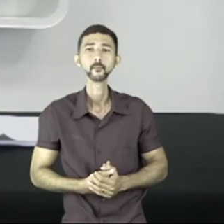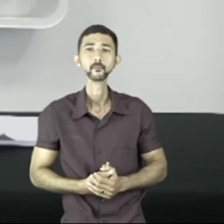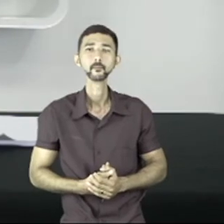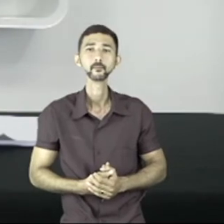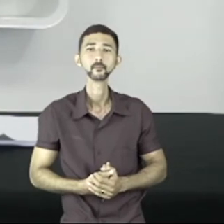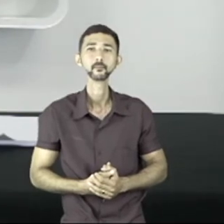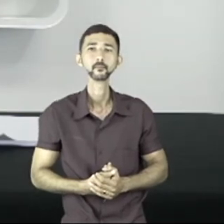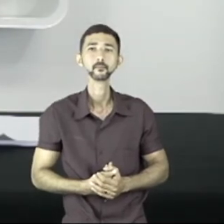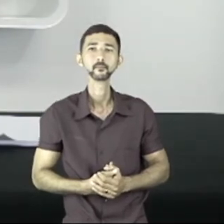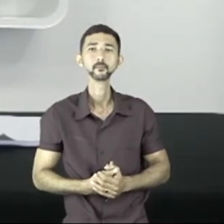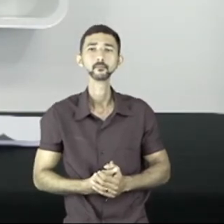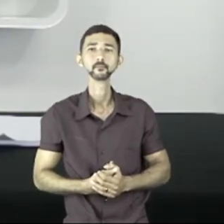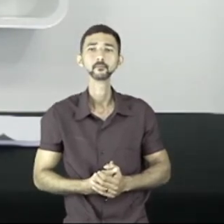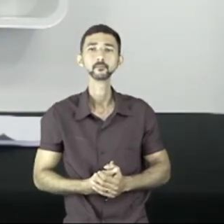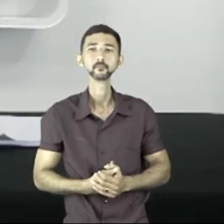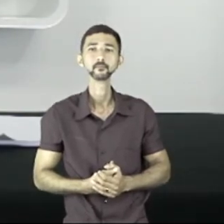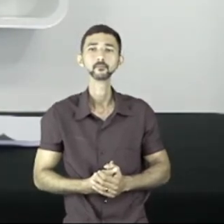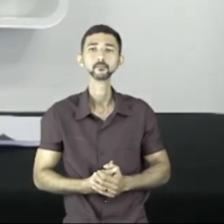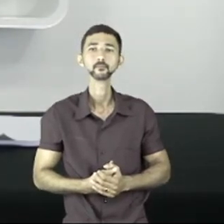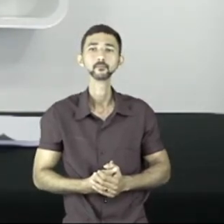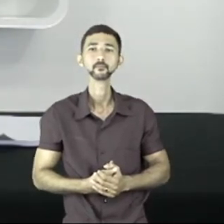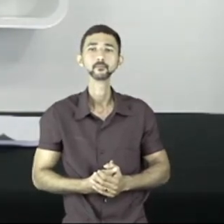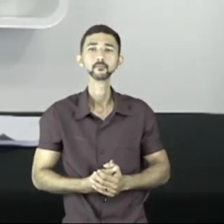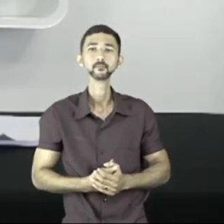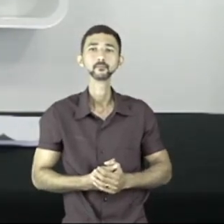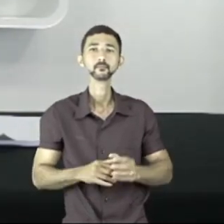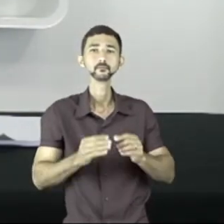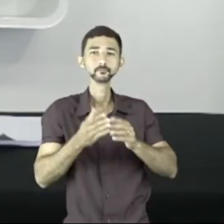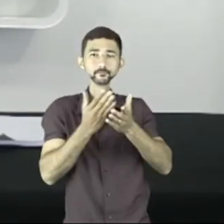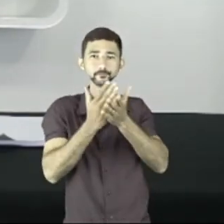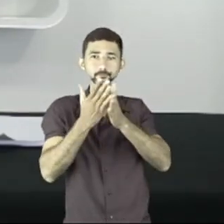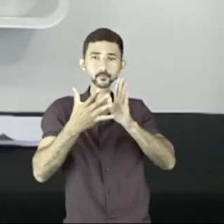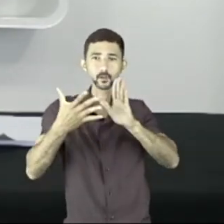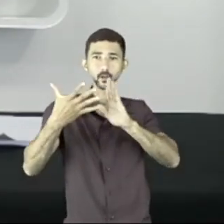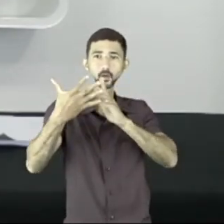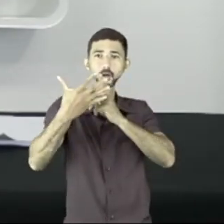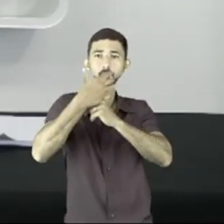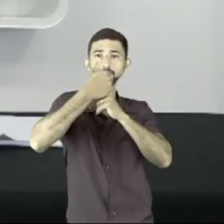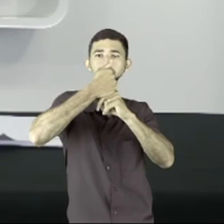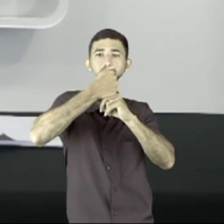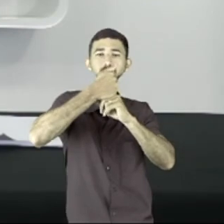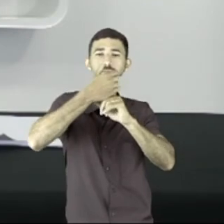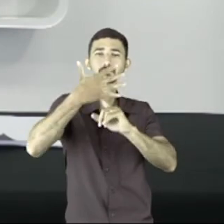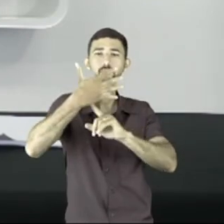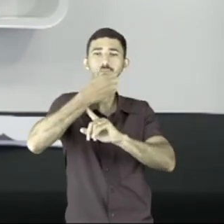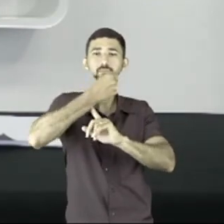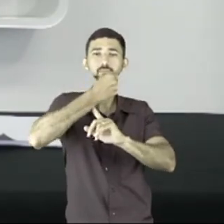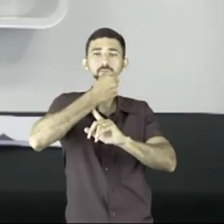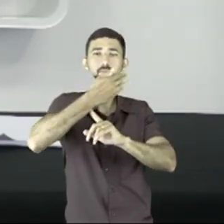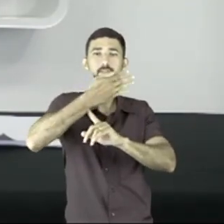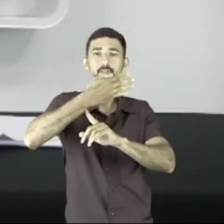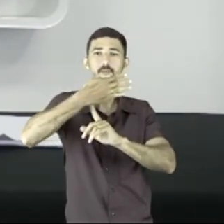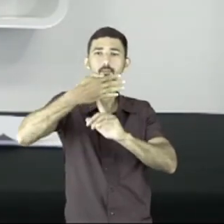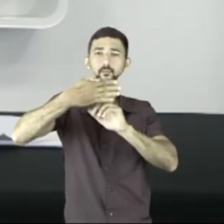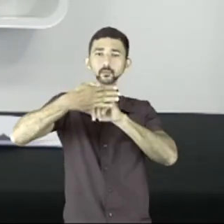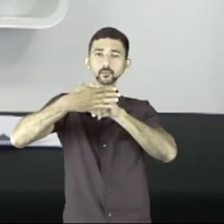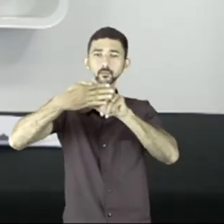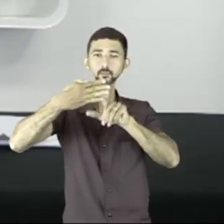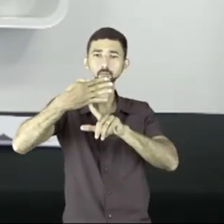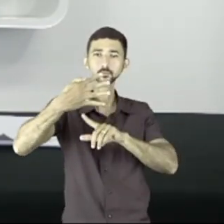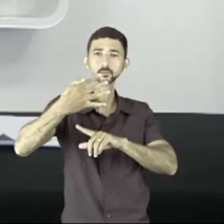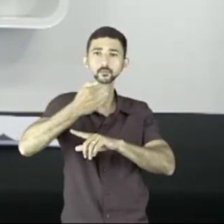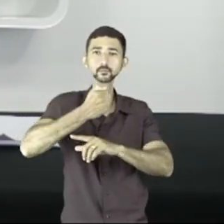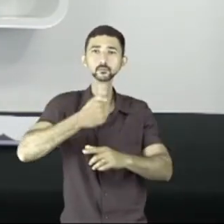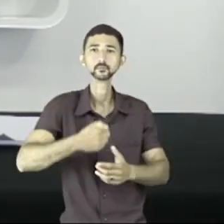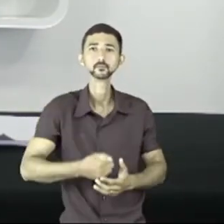Por que o espaço de 5 dedos? Porque é exatamente o espaço onde você vai encaixar a mão. E você,